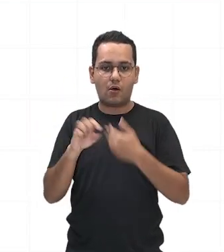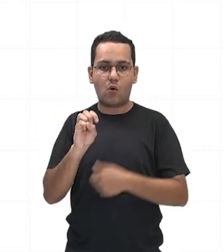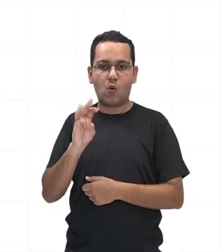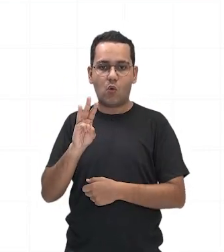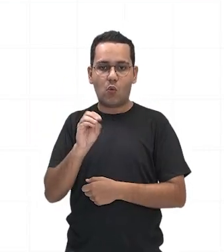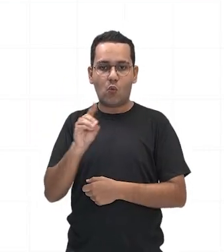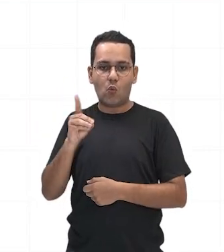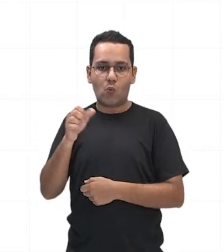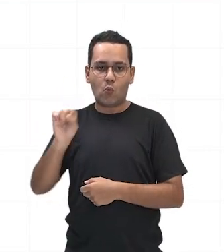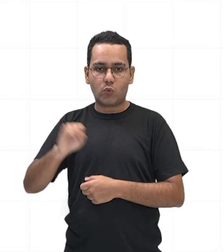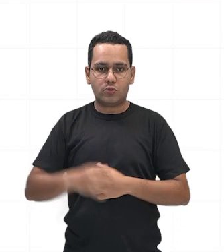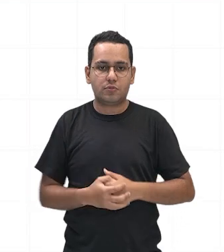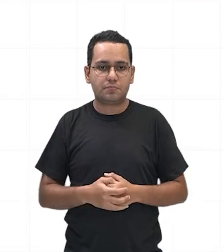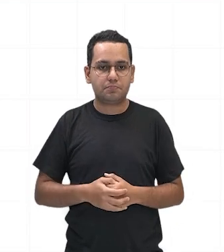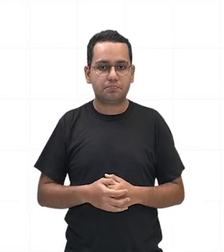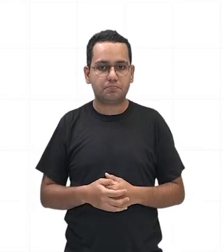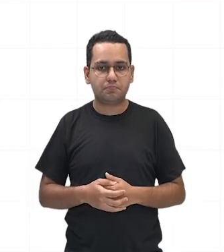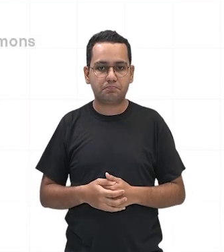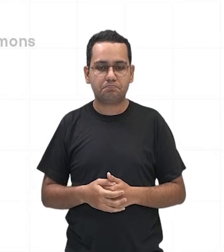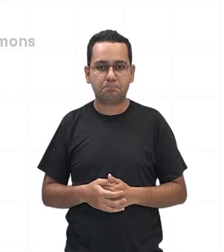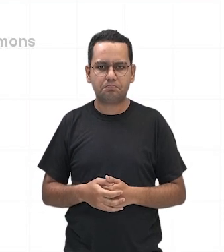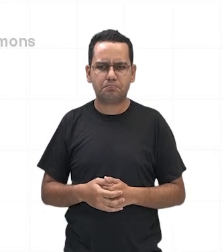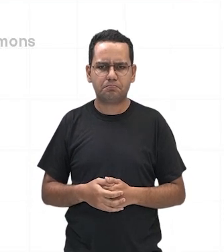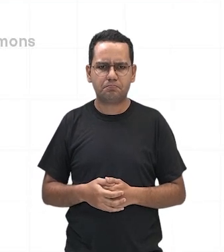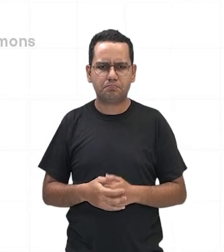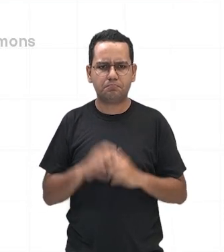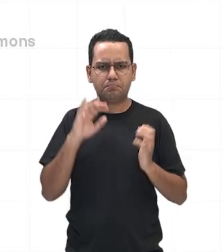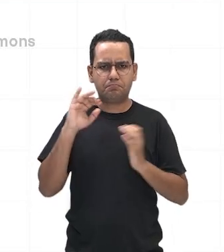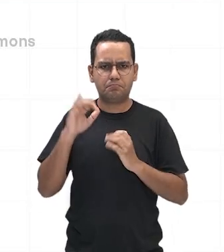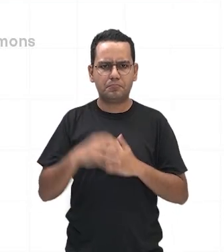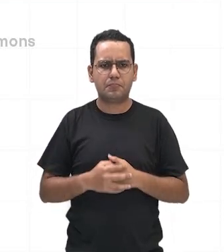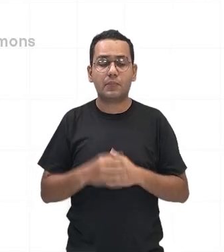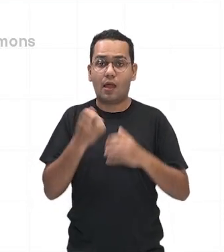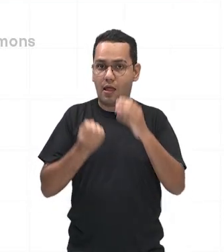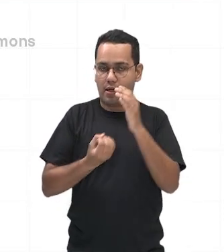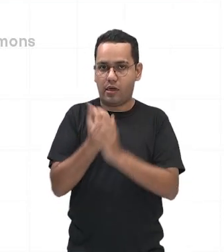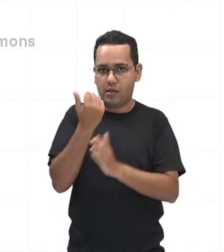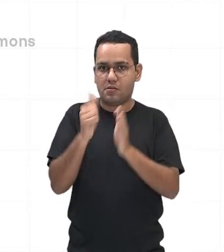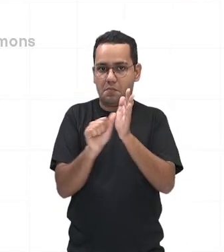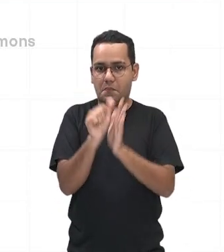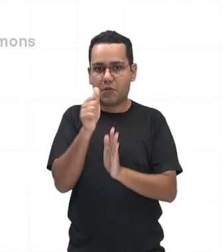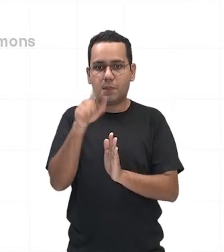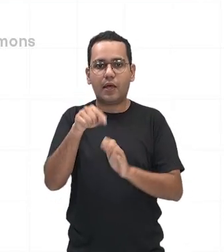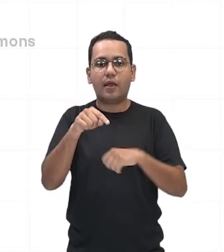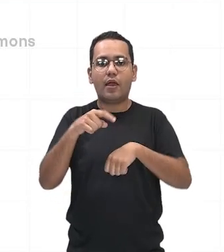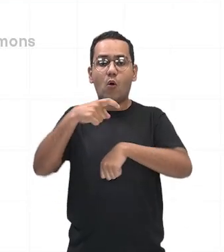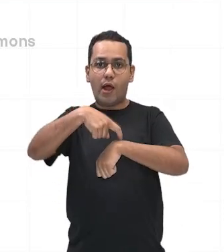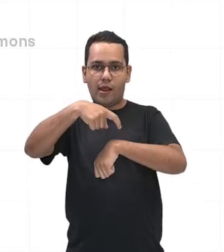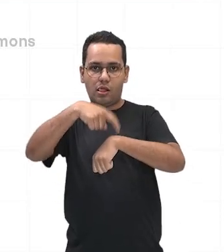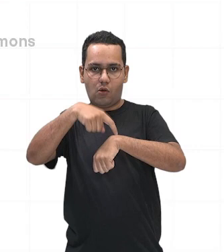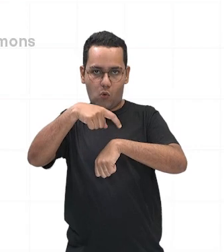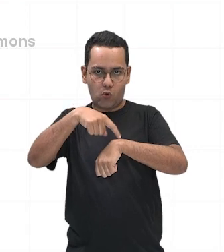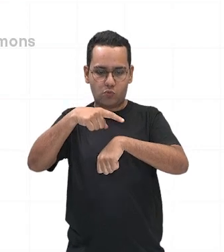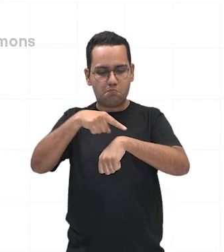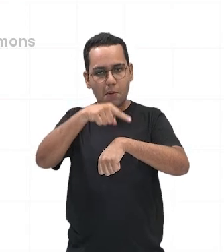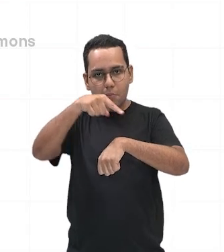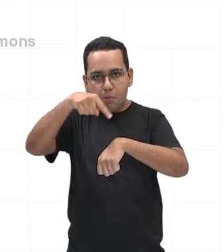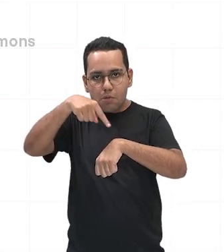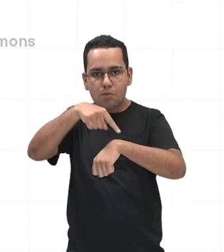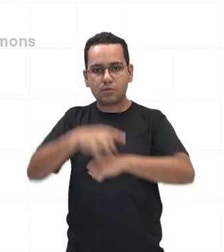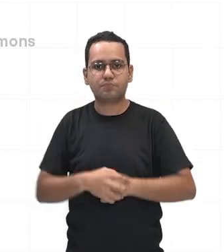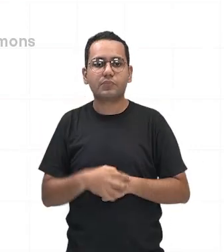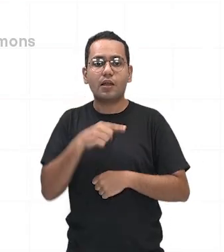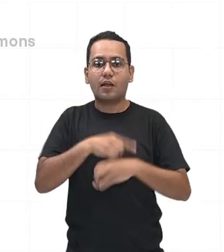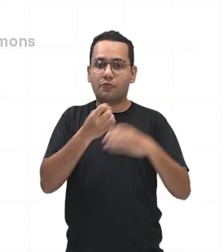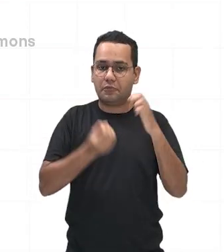eles vão fazer vai ser o quê? Né? O primeiro relógio que a gente tem notícias foi construído, então, pelo Papa